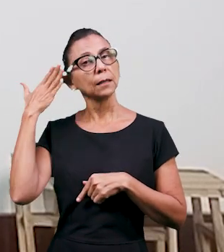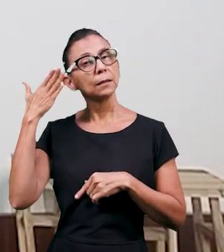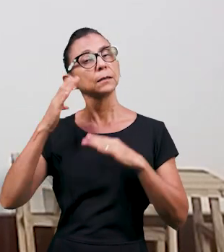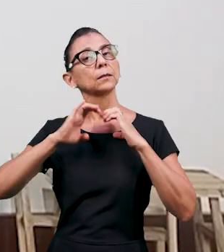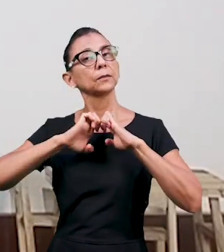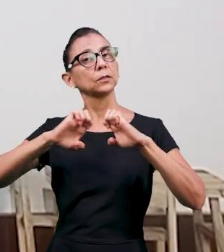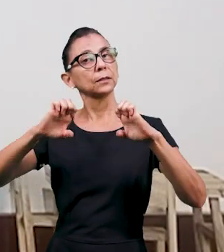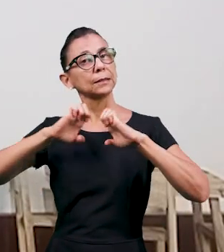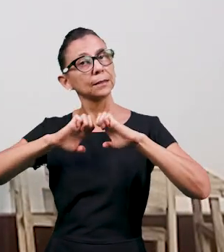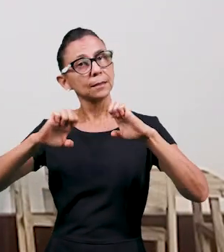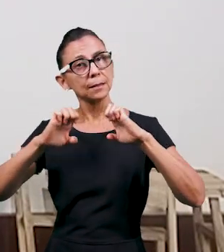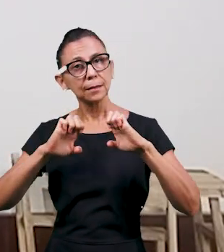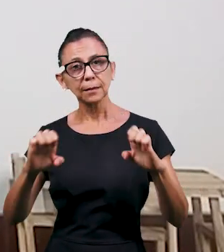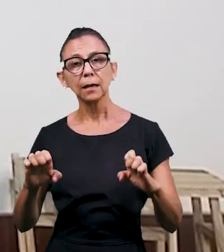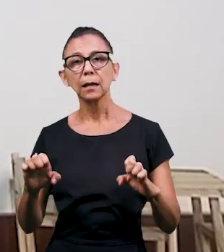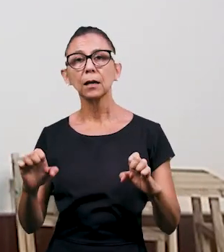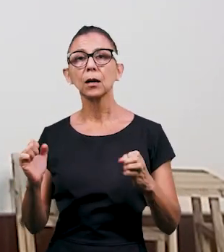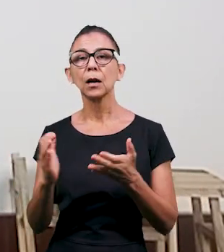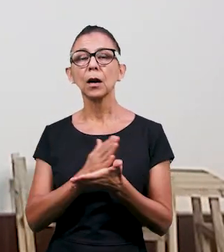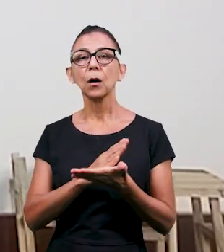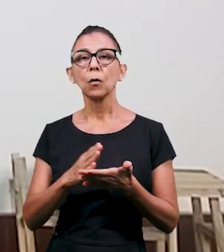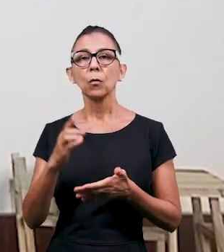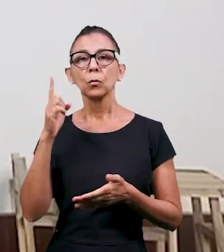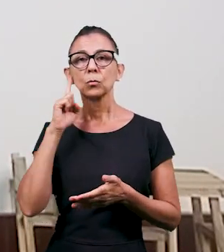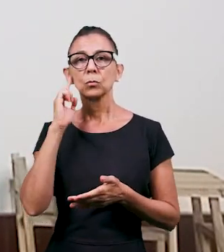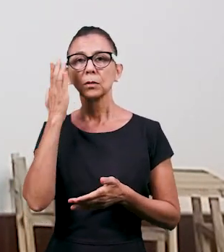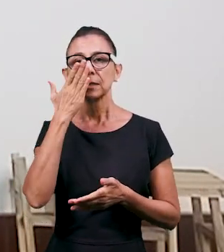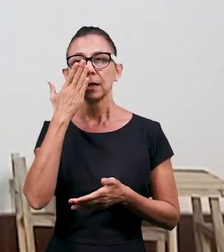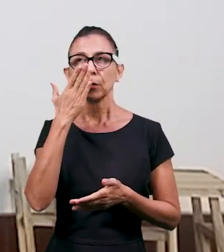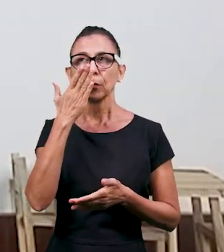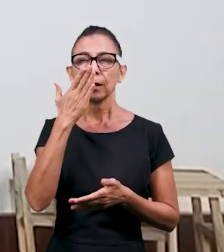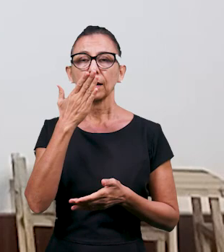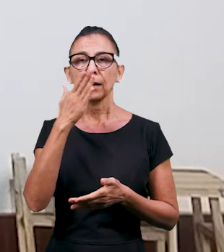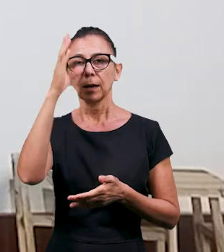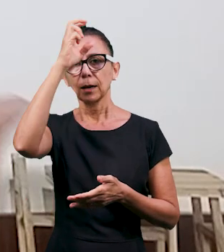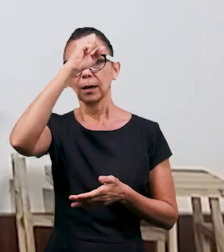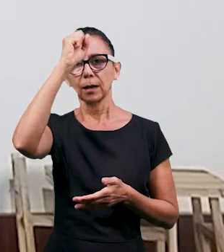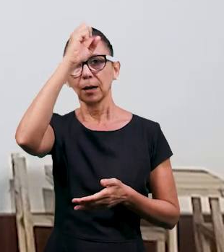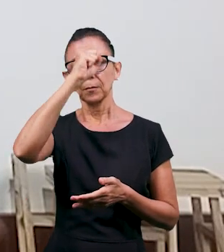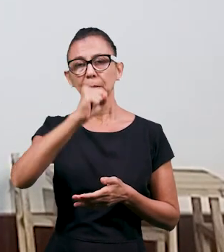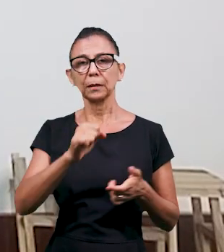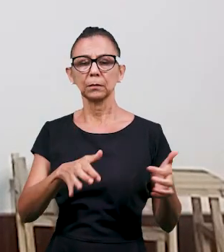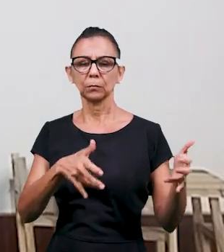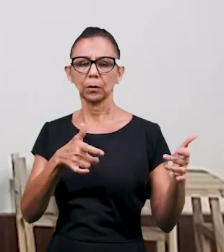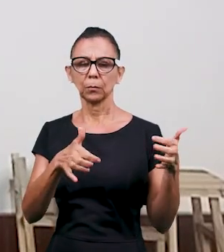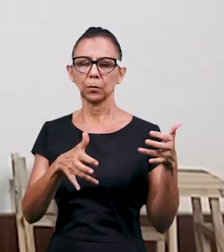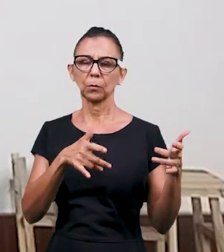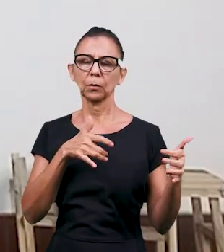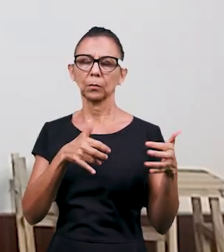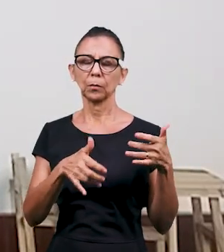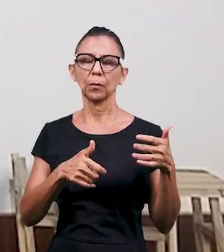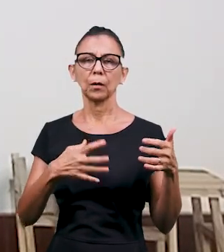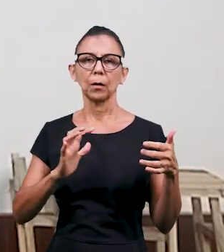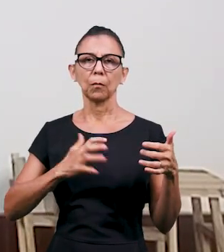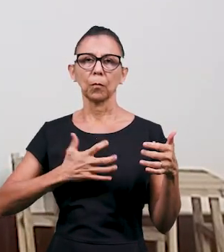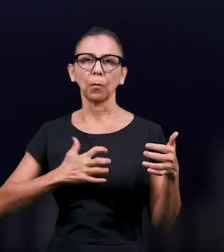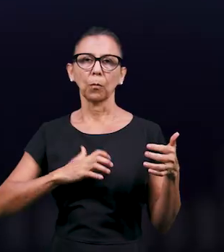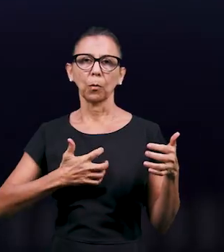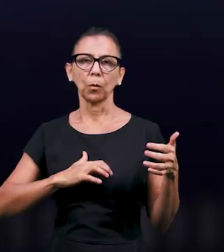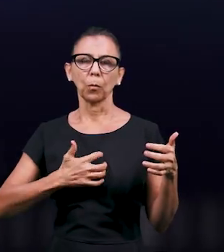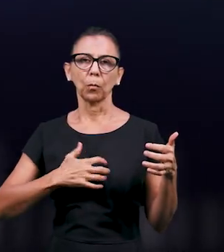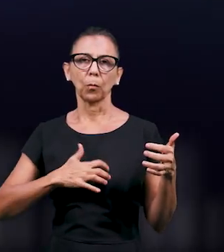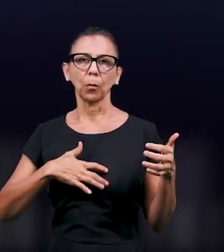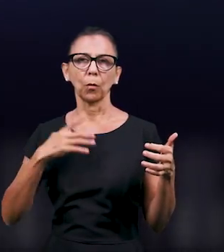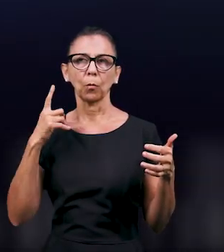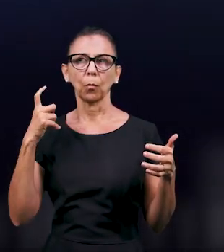na evangelização, né? Tem alguns surdos cegos até que aprendem a tocar algum instrumento por meio da vibração